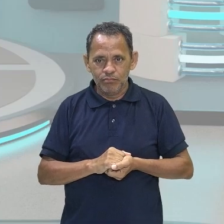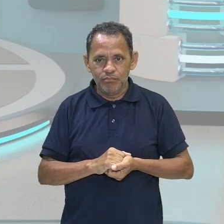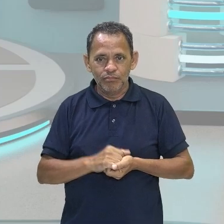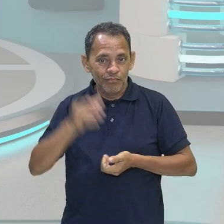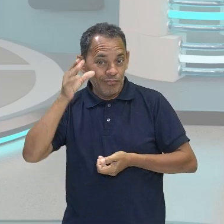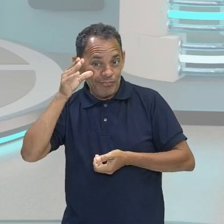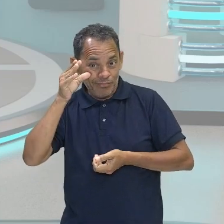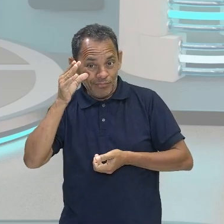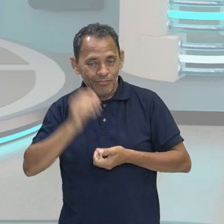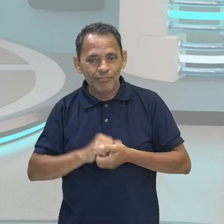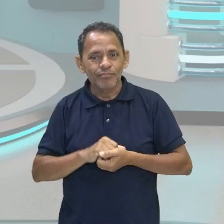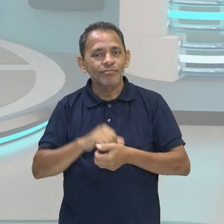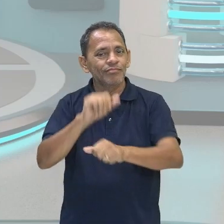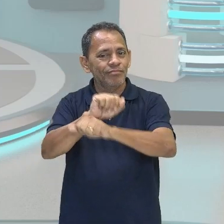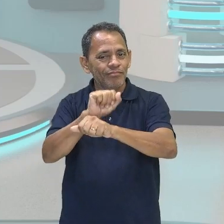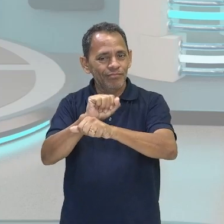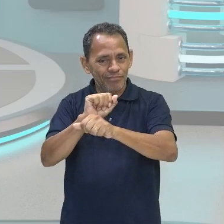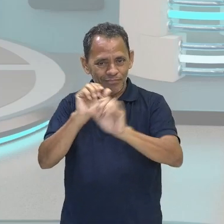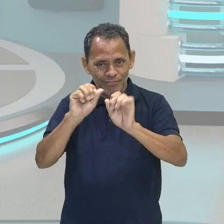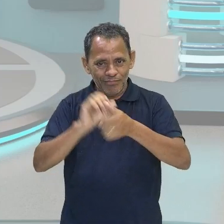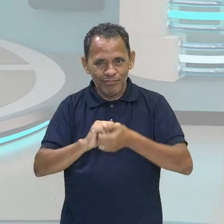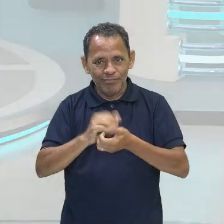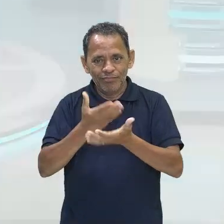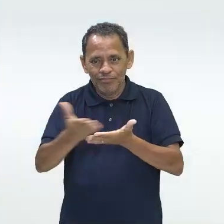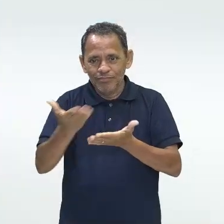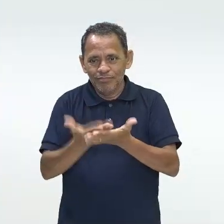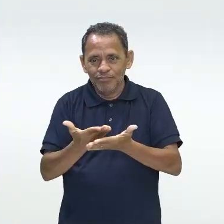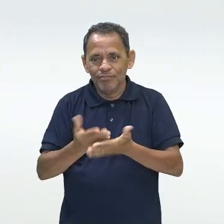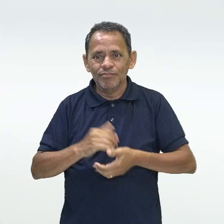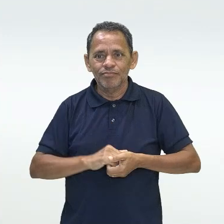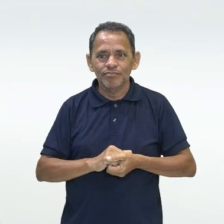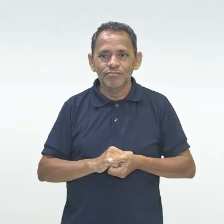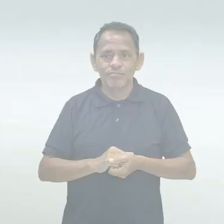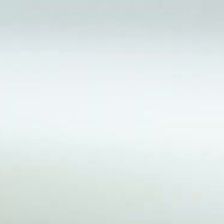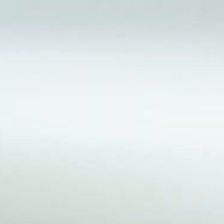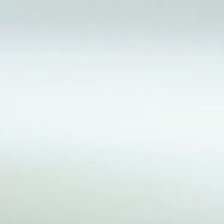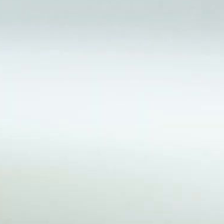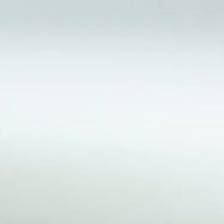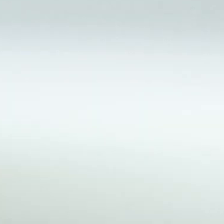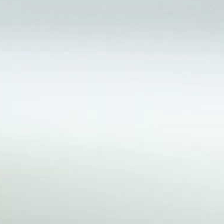curioso? Aguenta aí que a aula já vai começar. Vamos lá.